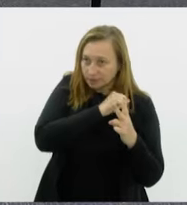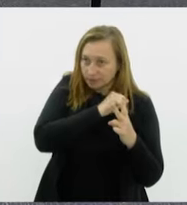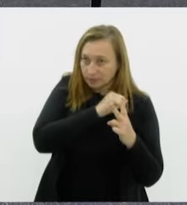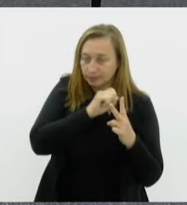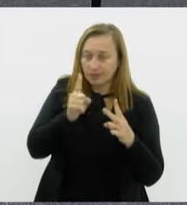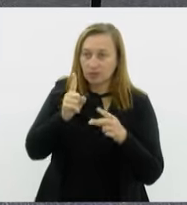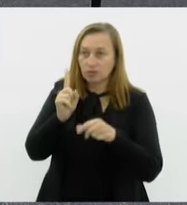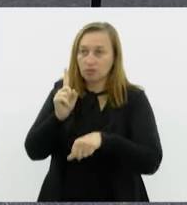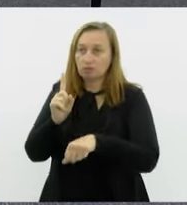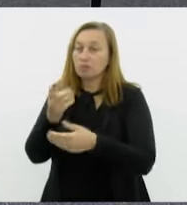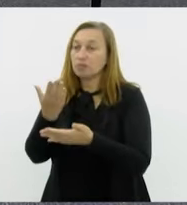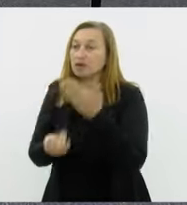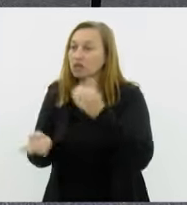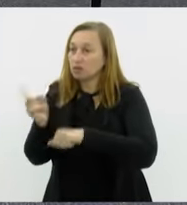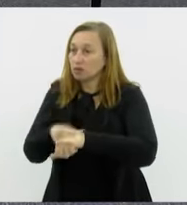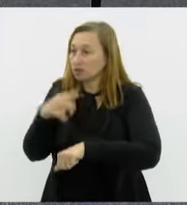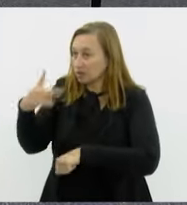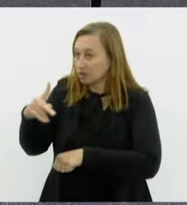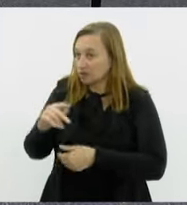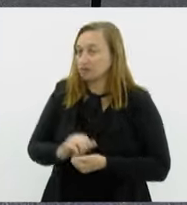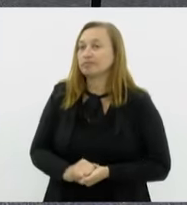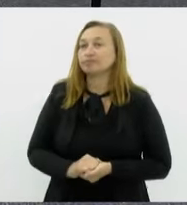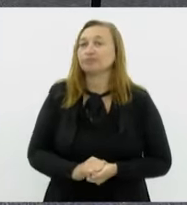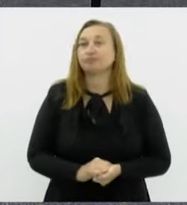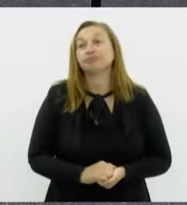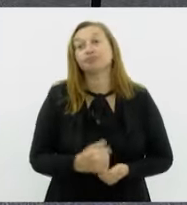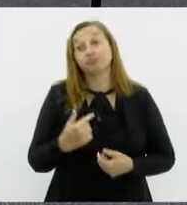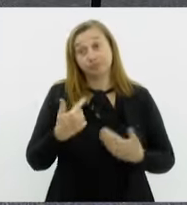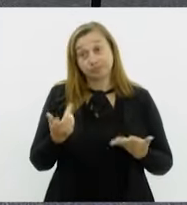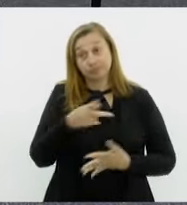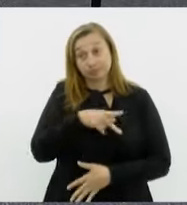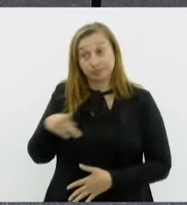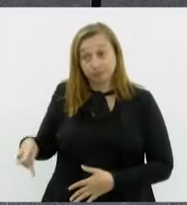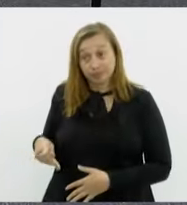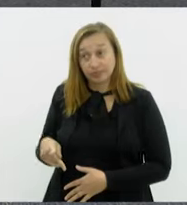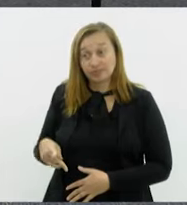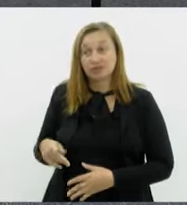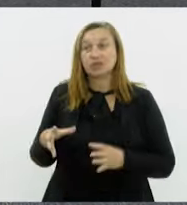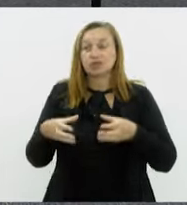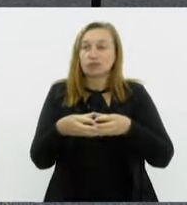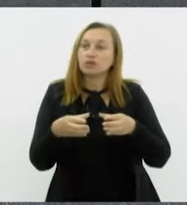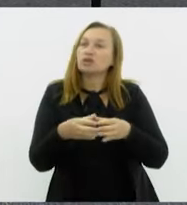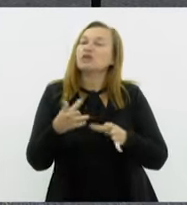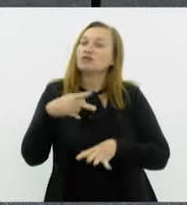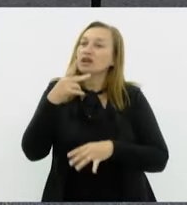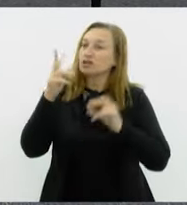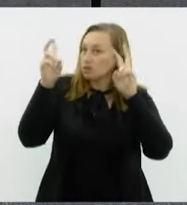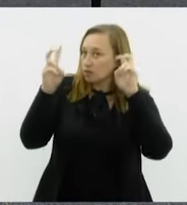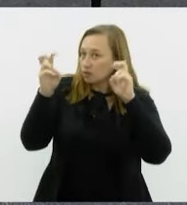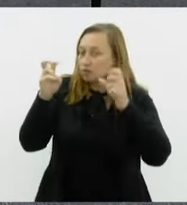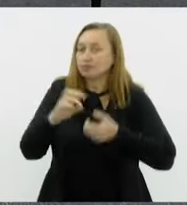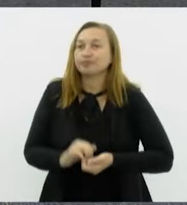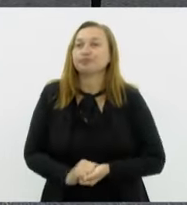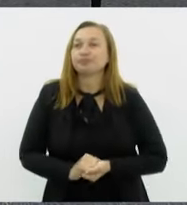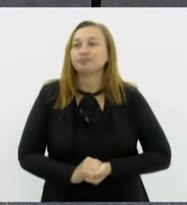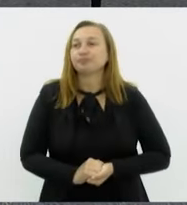seu tempo, até porque o presidente da comissão, que é, tem muito a dizer para nós sobre esse assunto. A